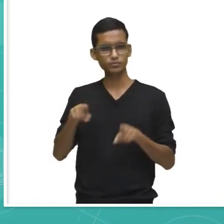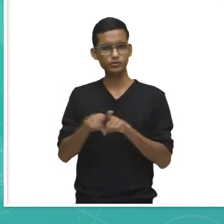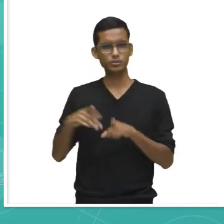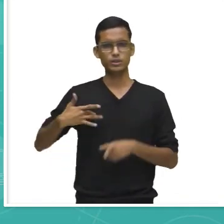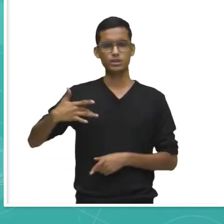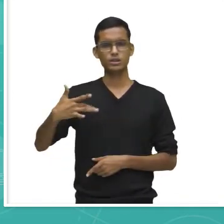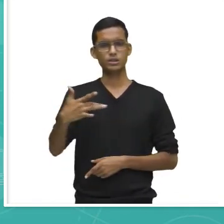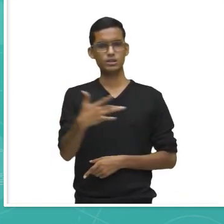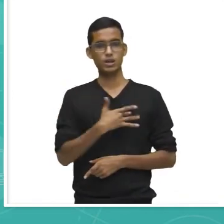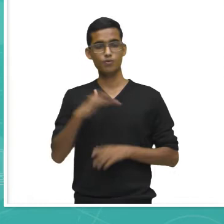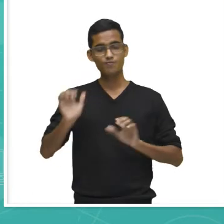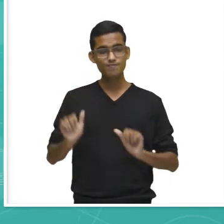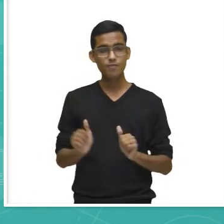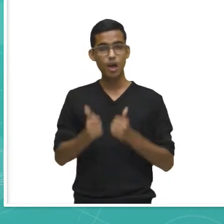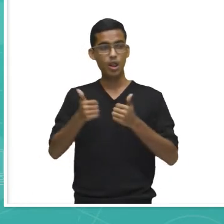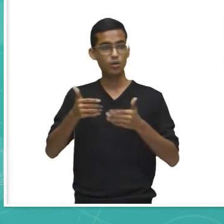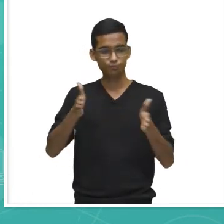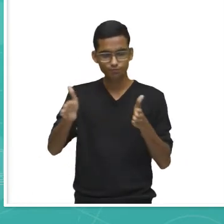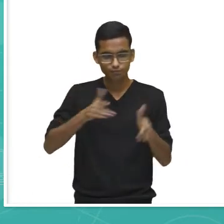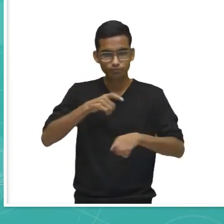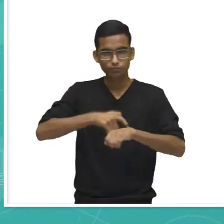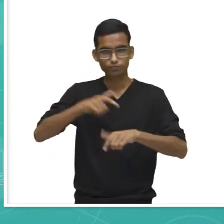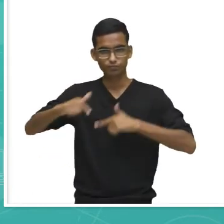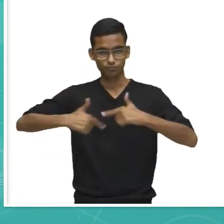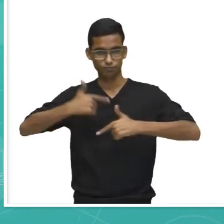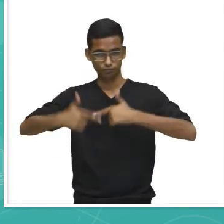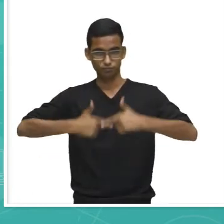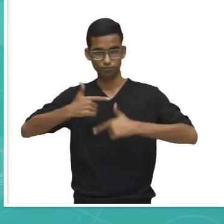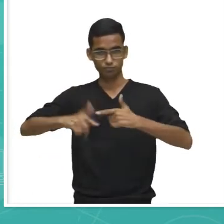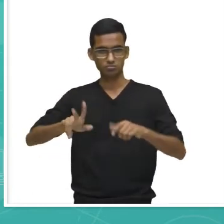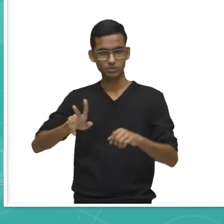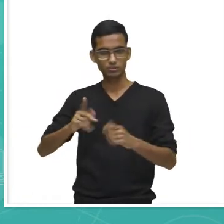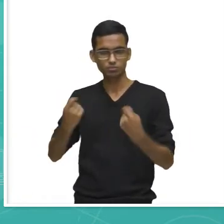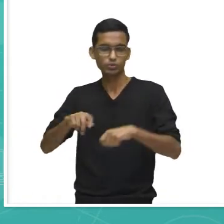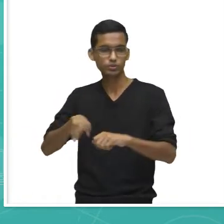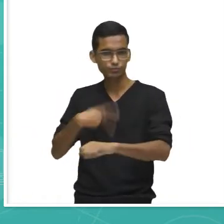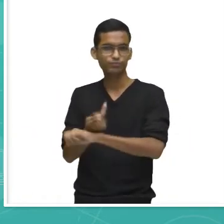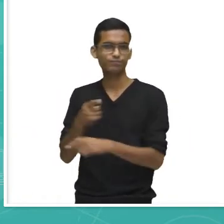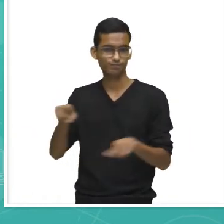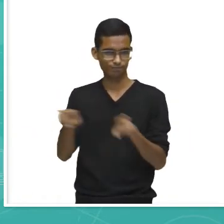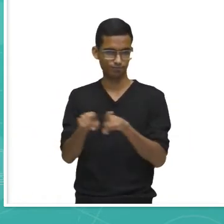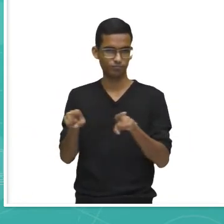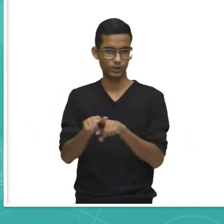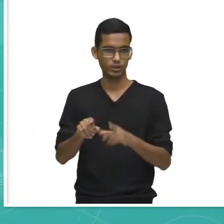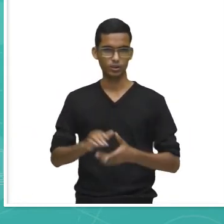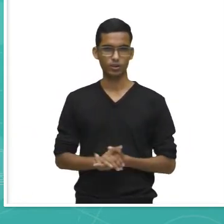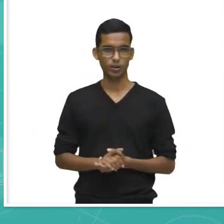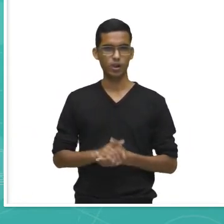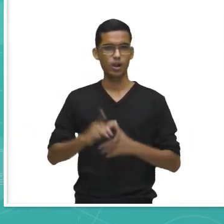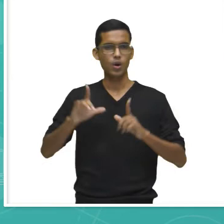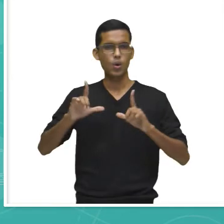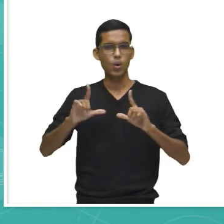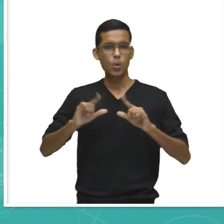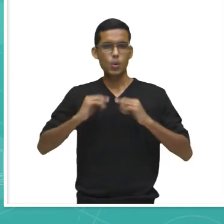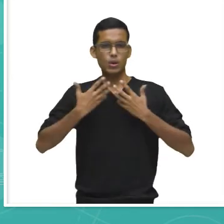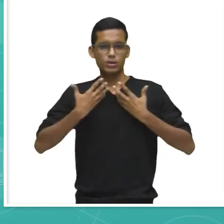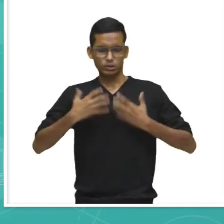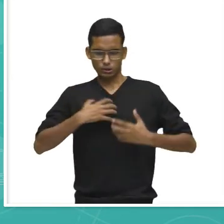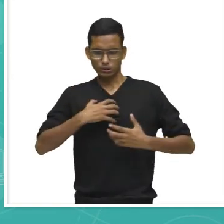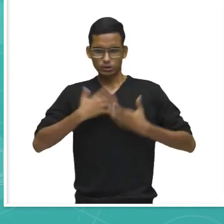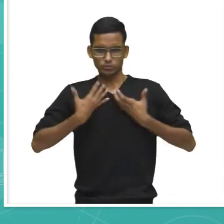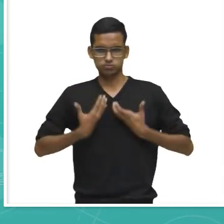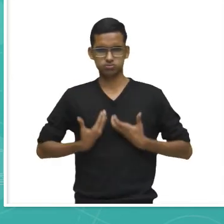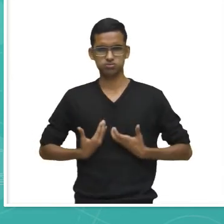bem-estar durante essa jornada de trabalho e após também. Reduz a sensação de fadiga, ou seja, de cansaço no final